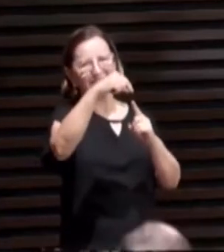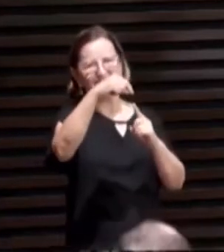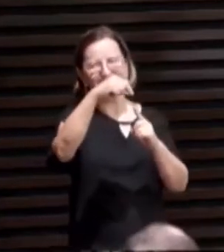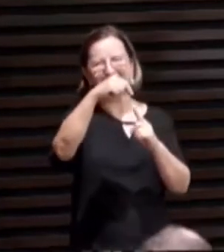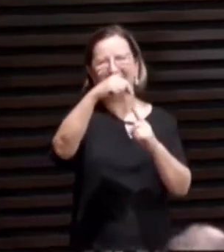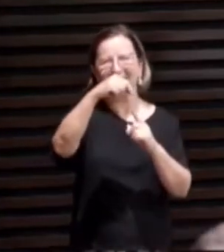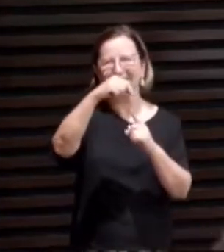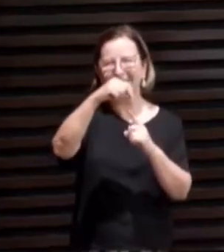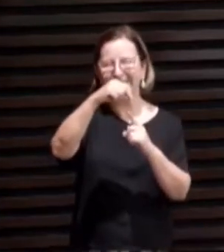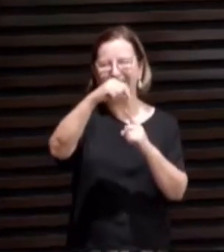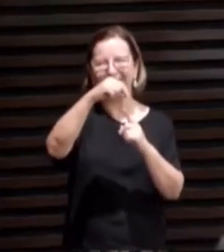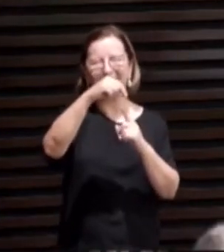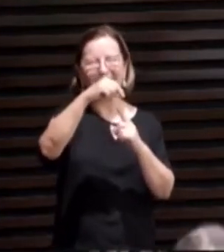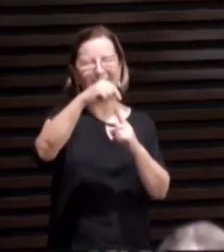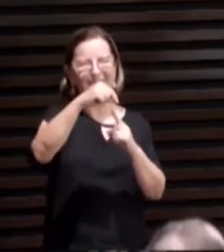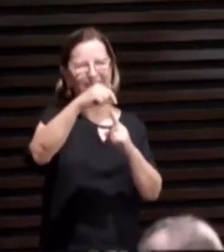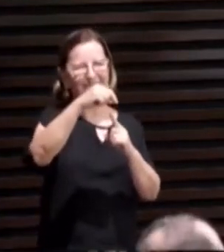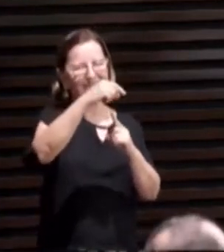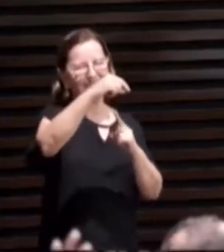Santo,